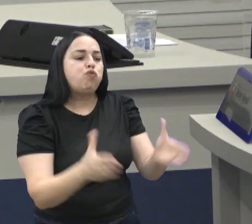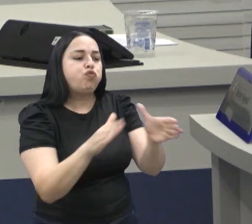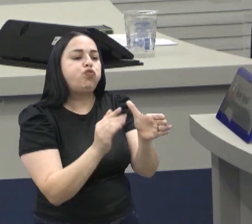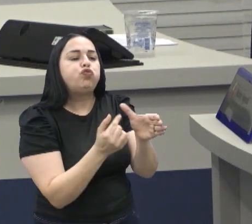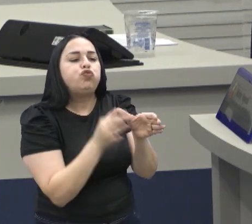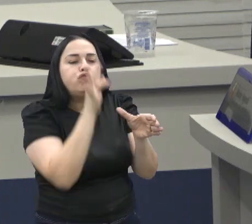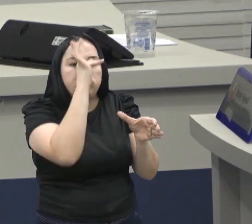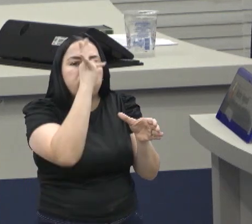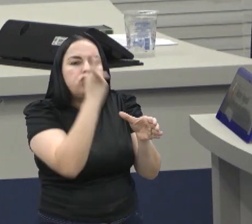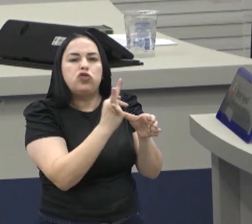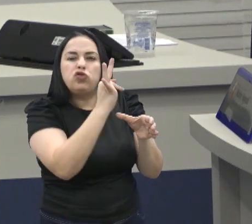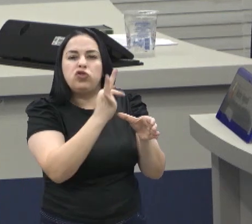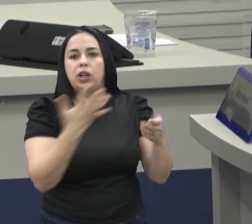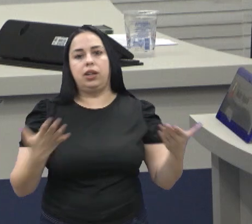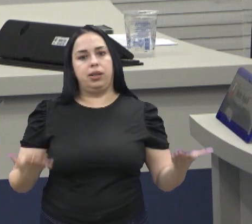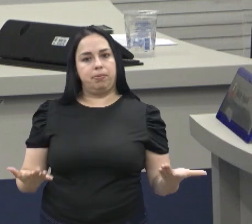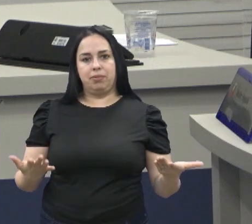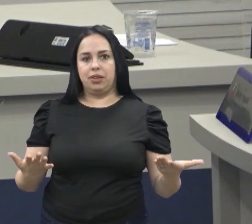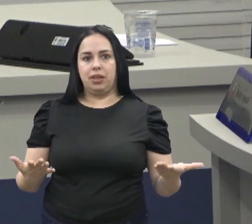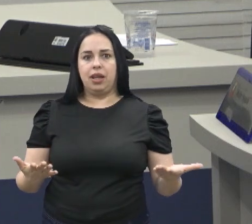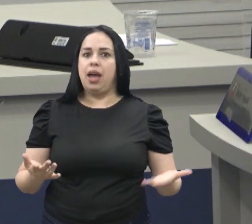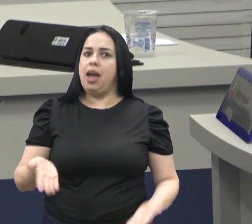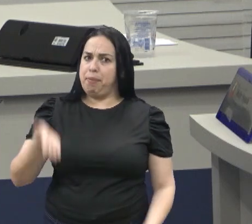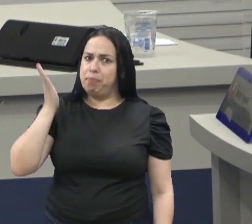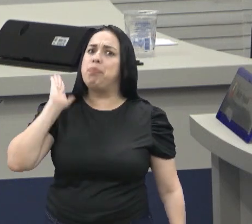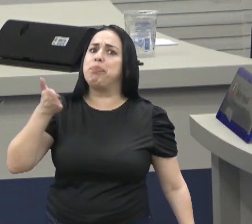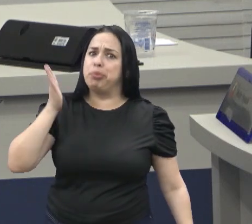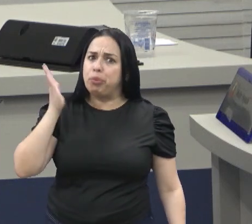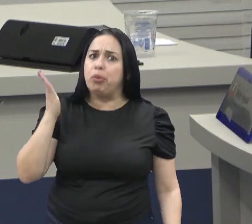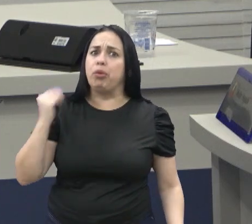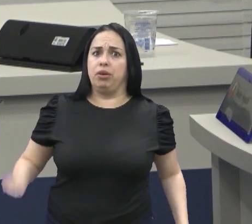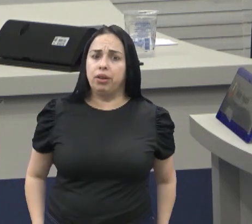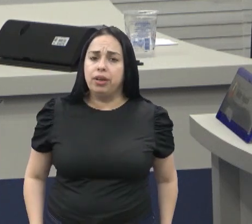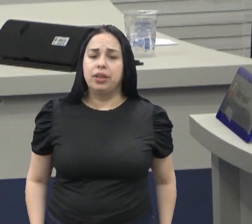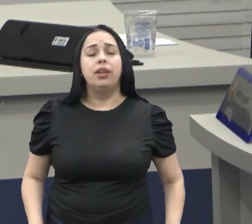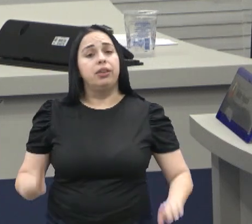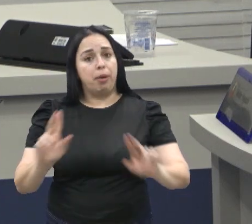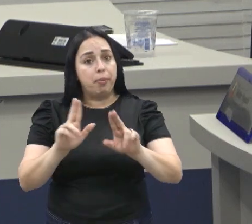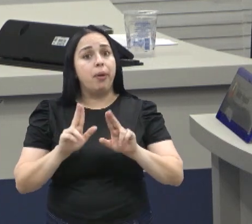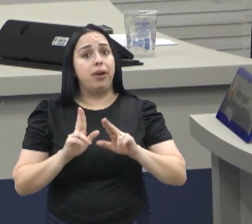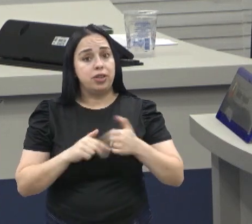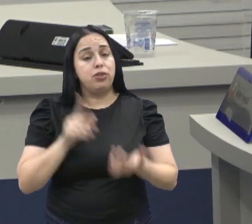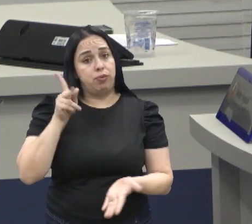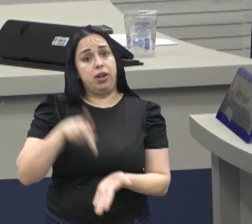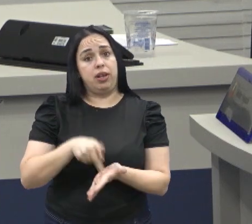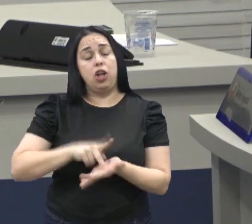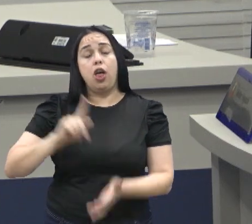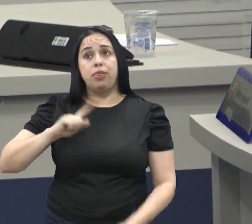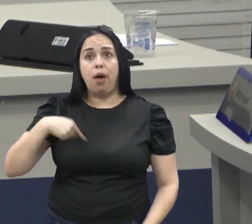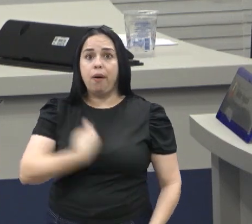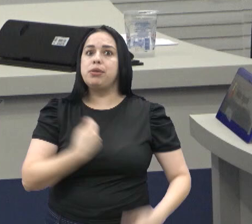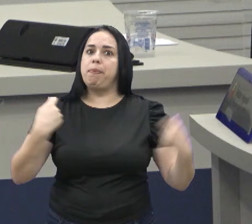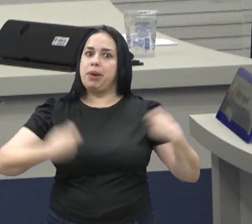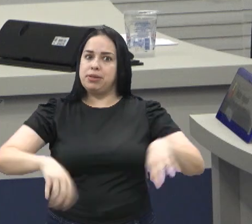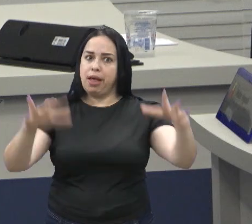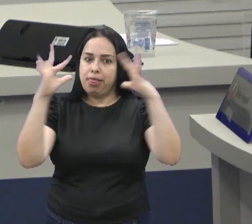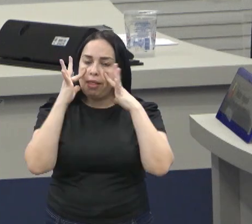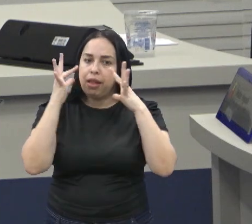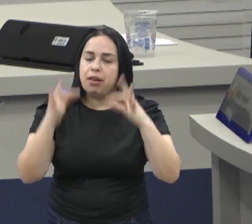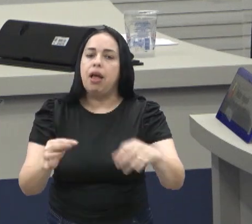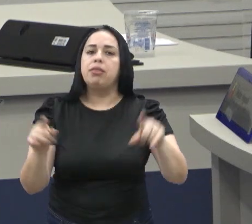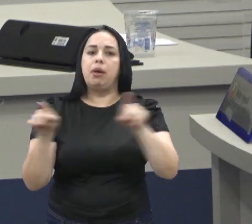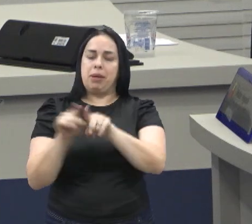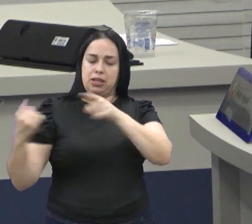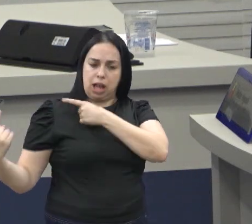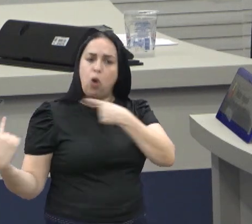mais despreparada e mais burra que eu já vi. Então, eu acho que realmente nós temos que estar atentos, temos que criticar e